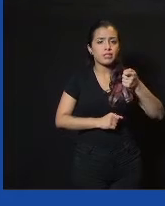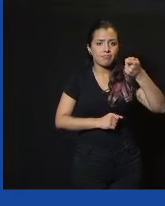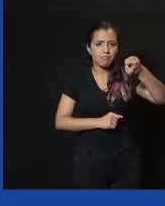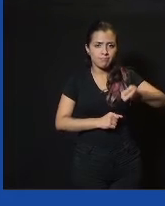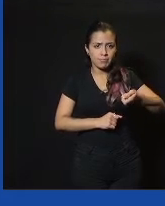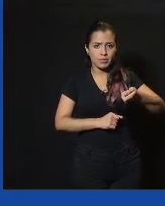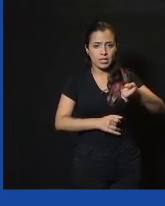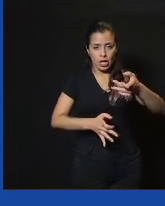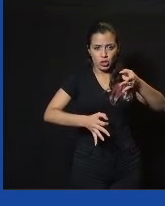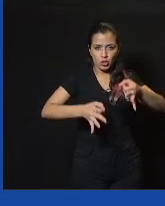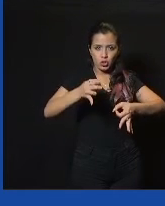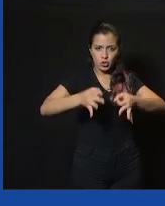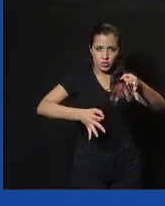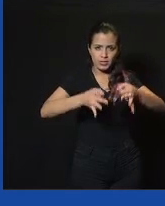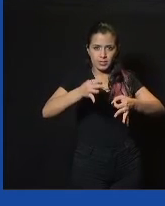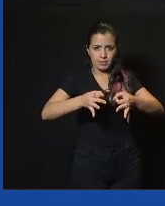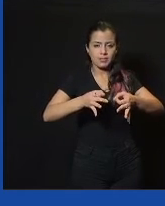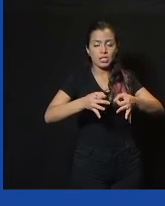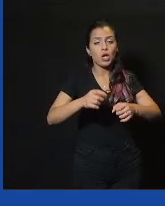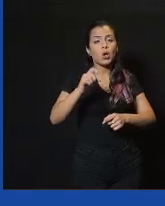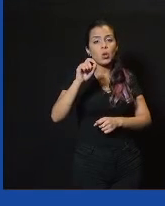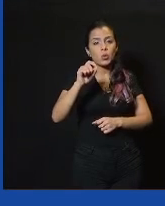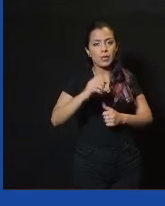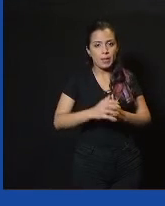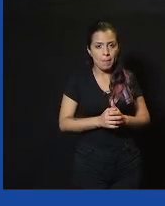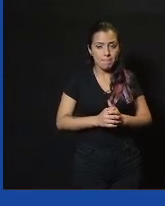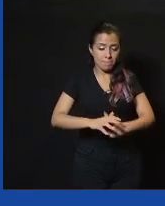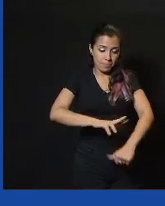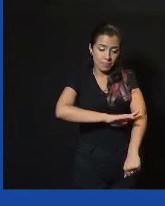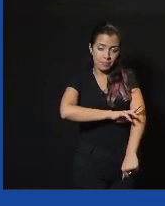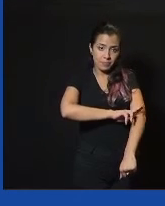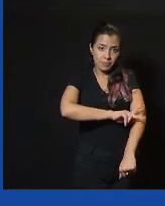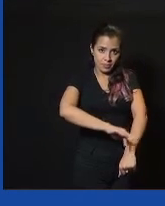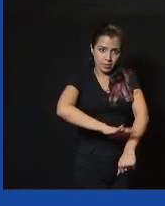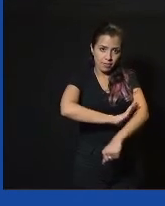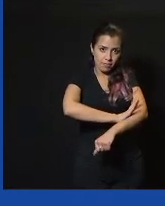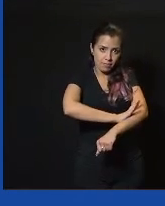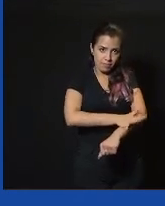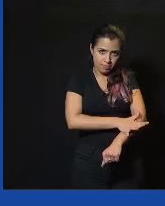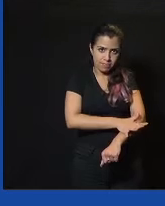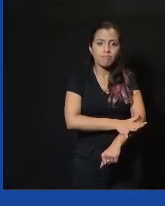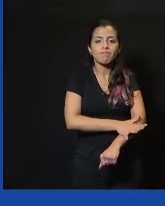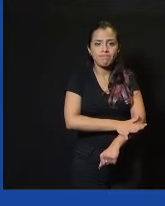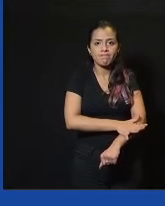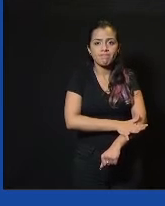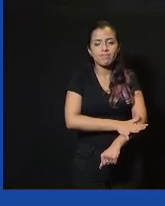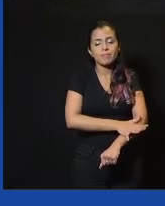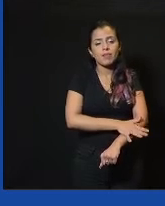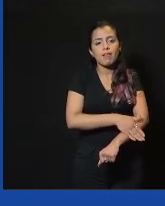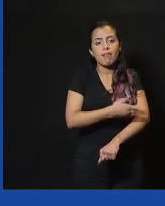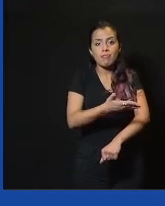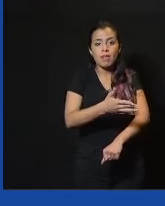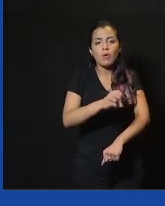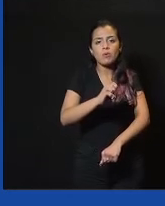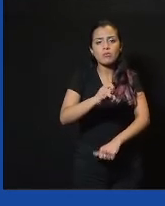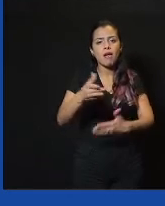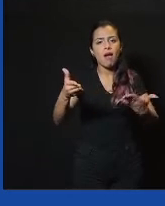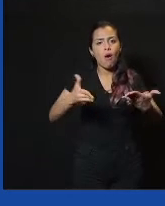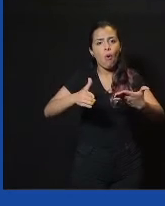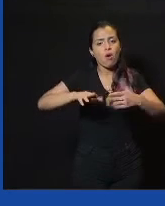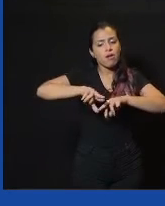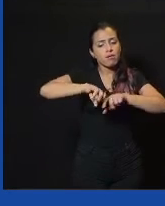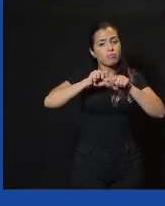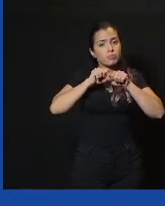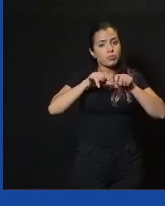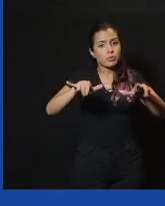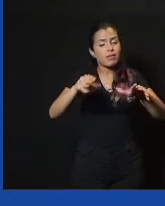da justiça de considerar uma distribuição racial nas candidaturas, ou seja, reproduzindo a distribuição, aquele mesmo princípio